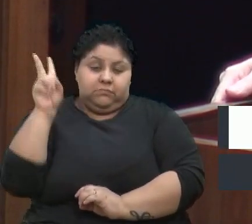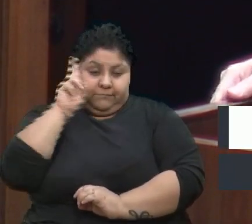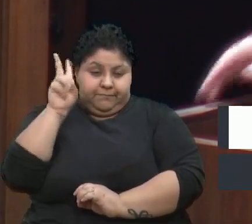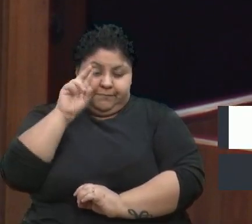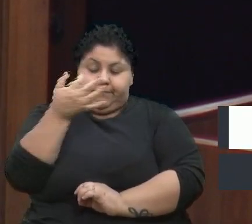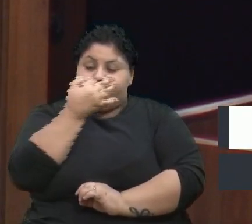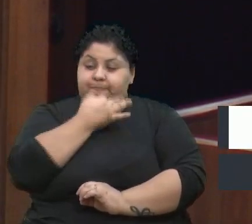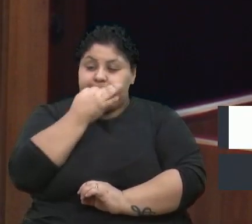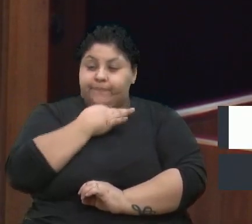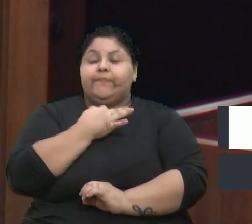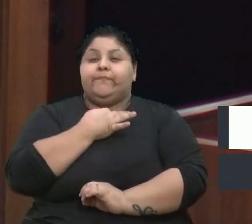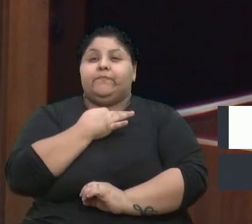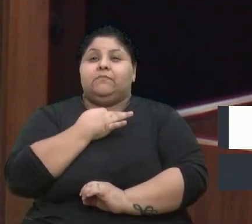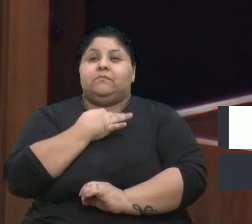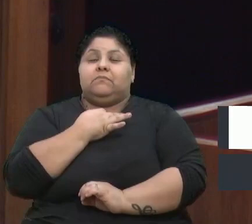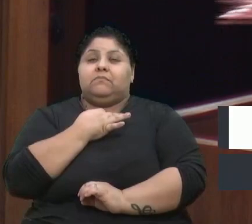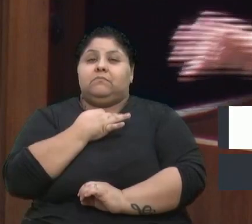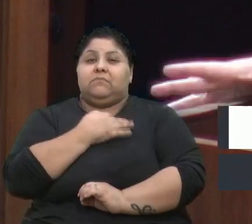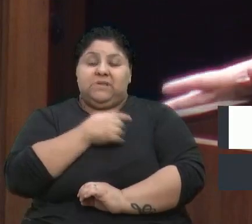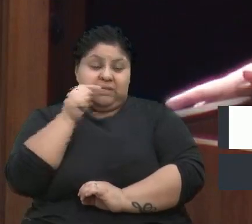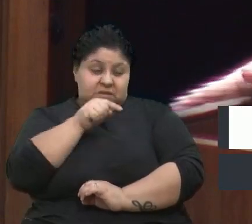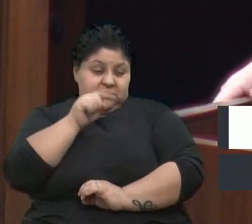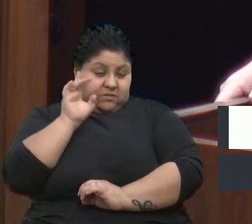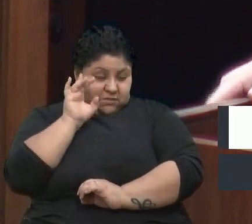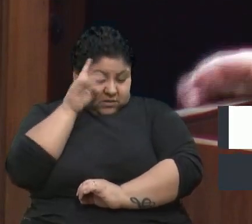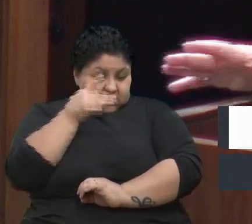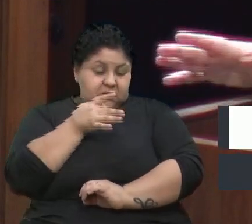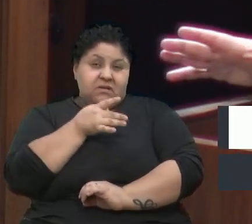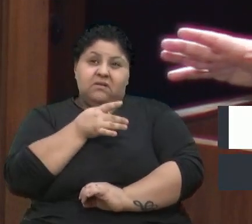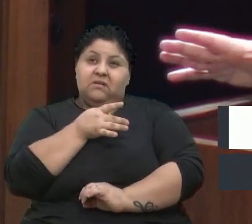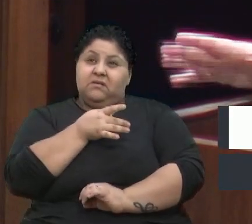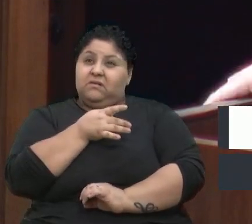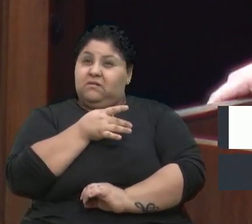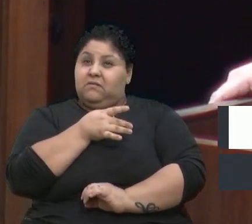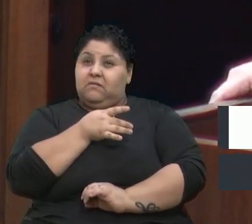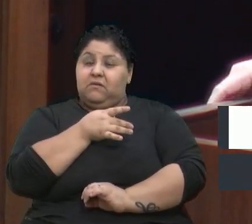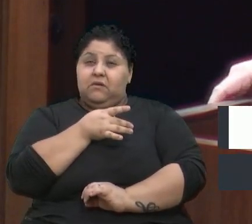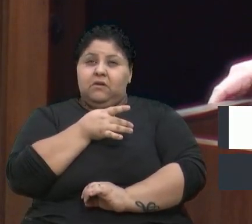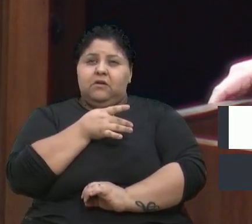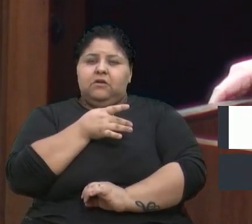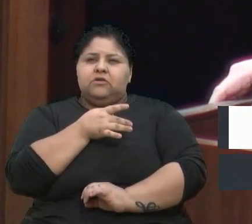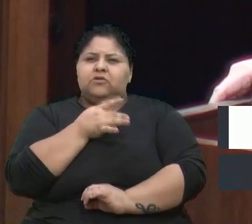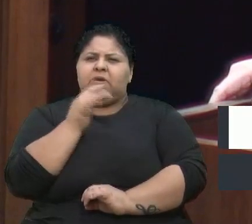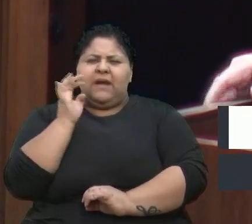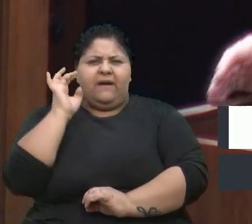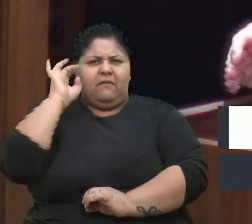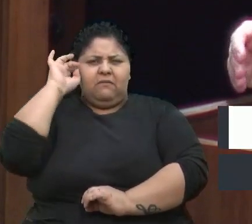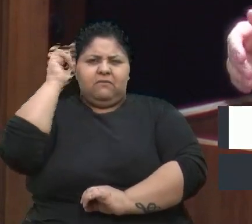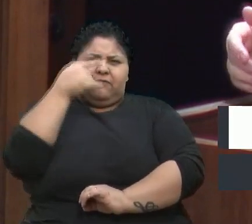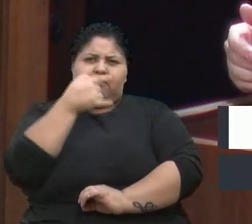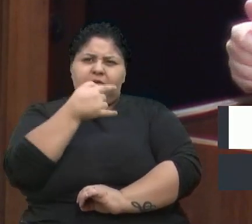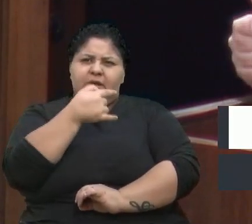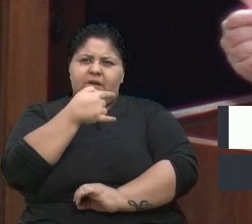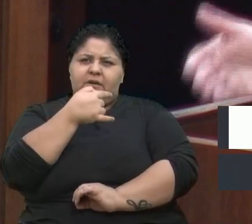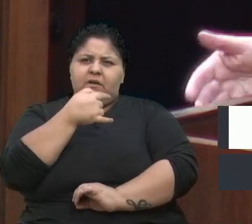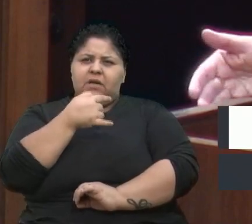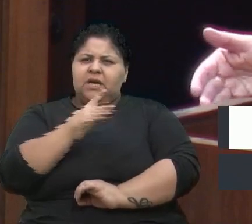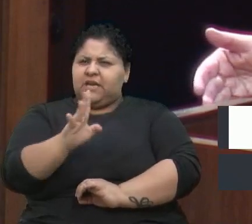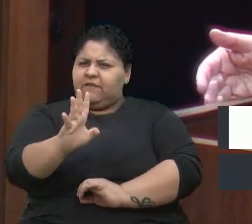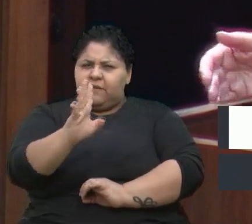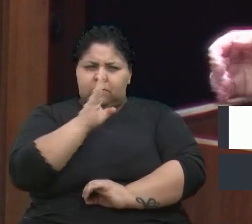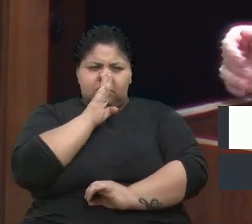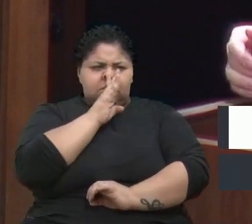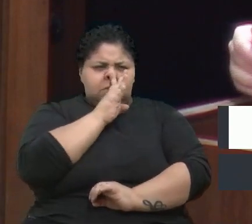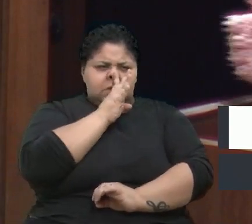Caxias. E isso que aconteceu foi surreal, né, vereador? Porque a gente via as comunidades